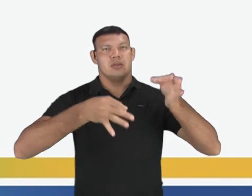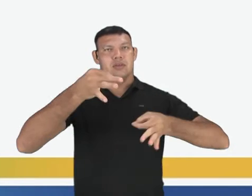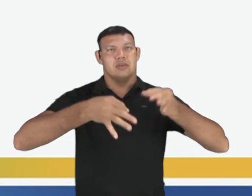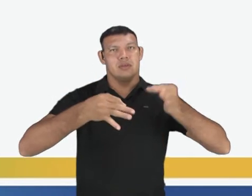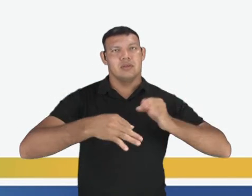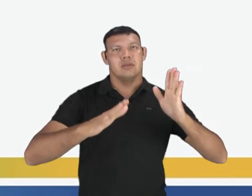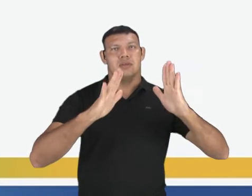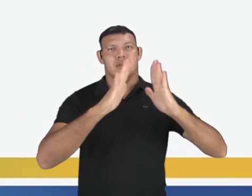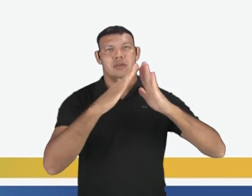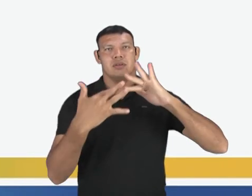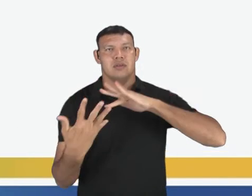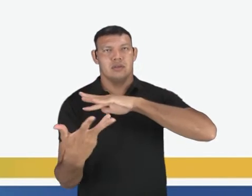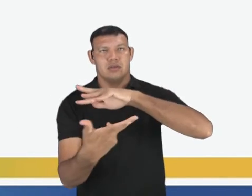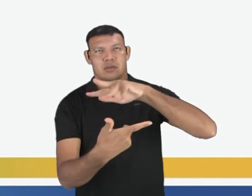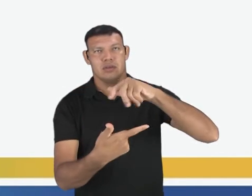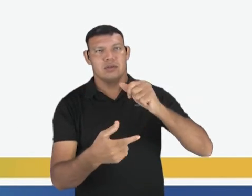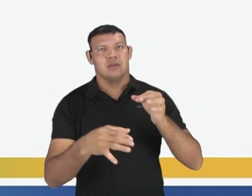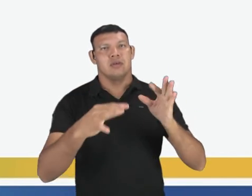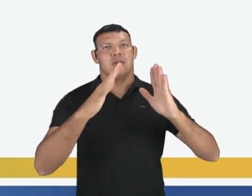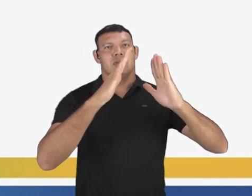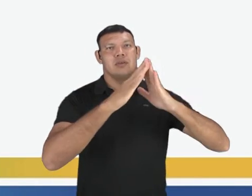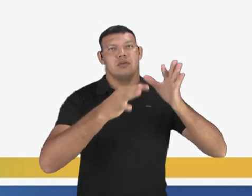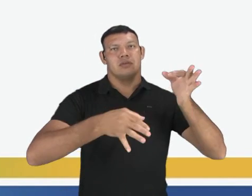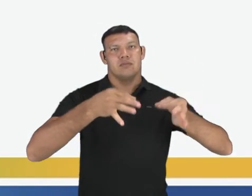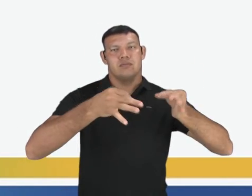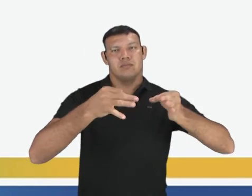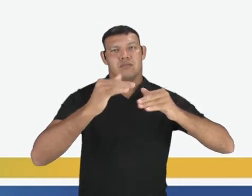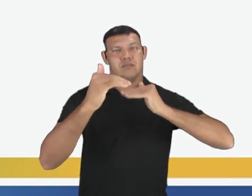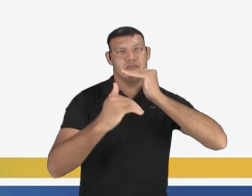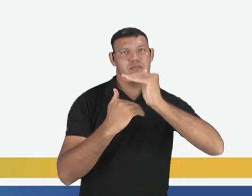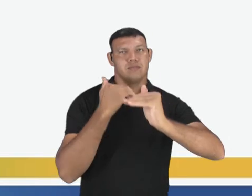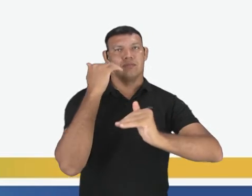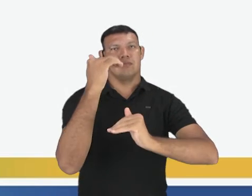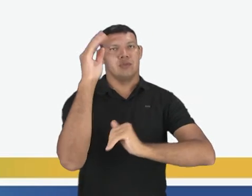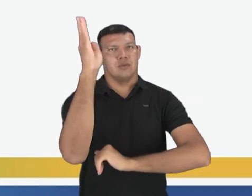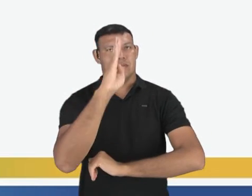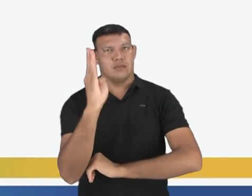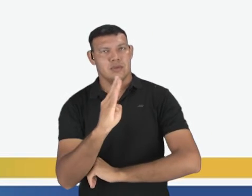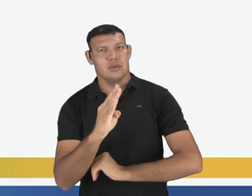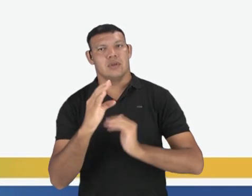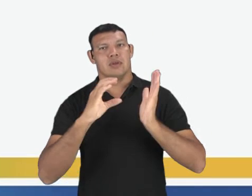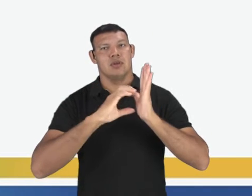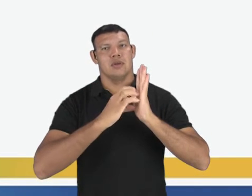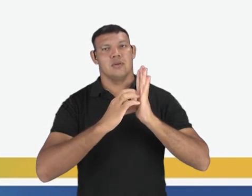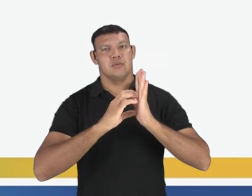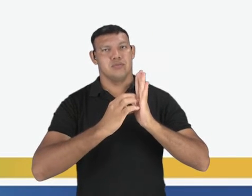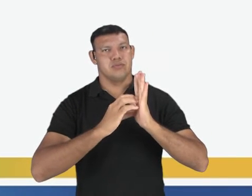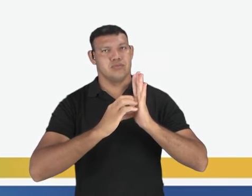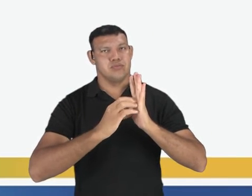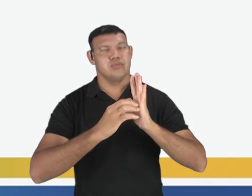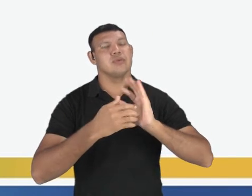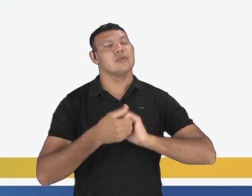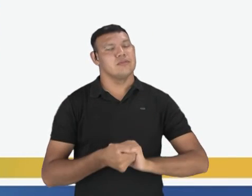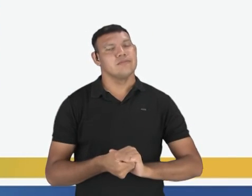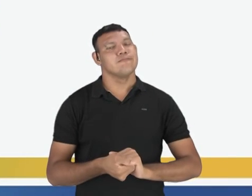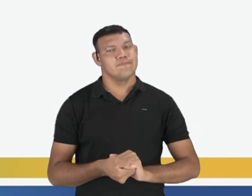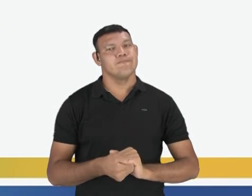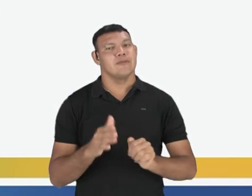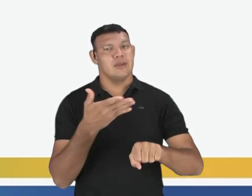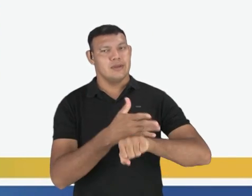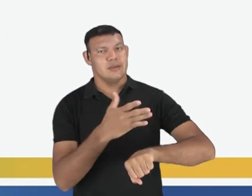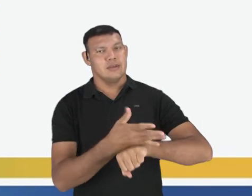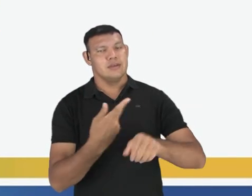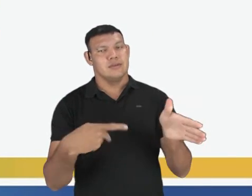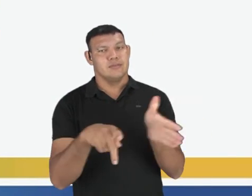internacionais, os tribunais superiores brasileiros e também aí os partidos políticos, né? Que vão dar vão trazer então essa participação